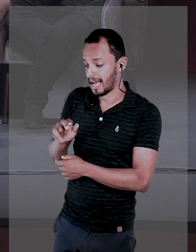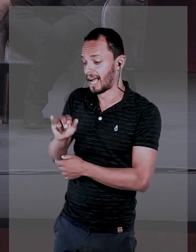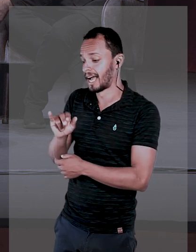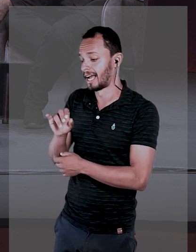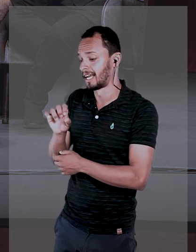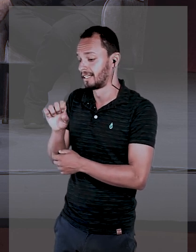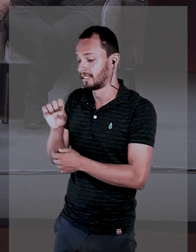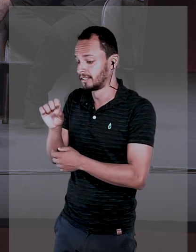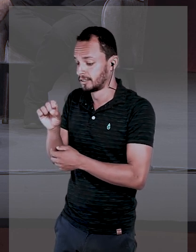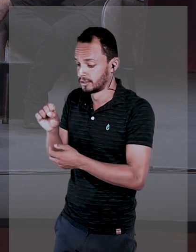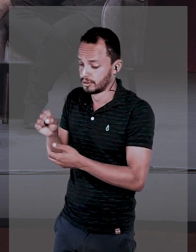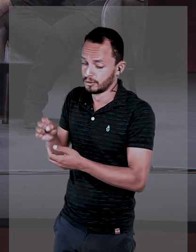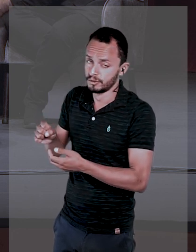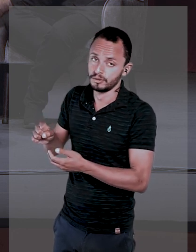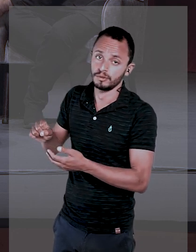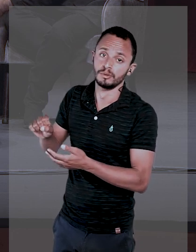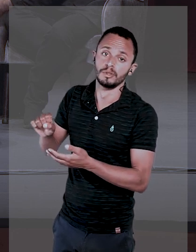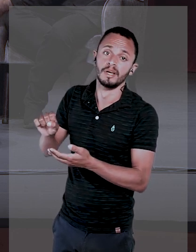cais.